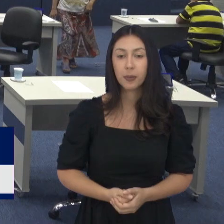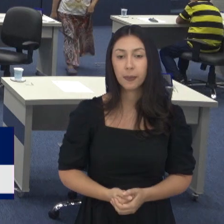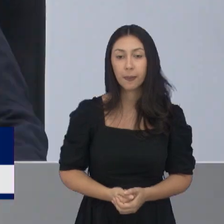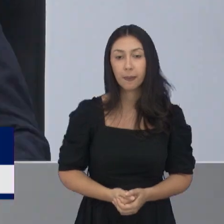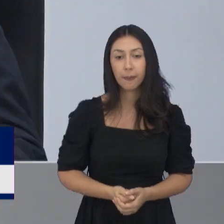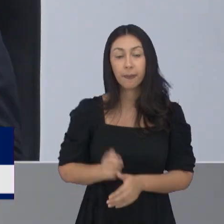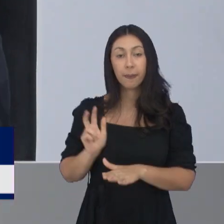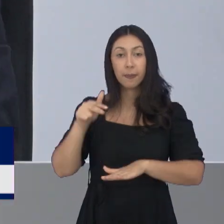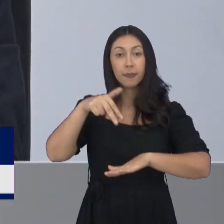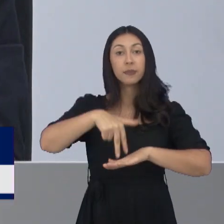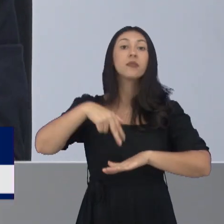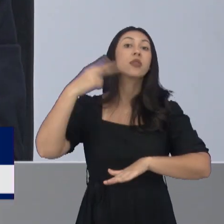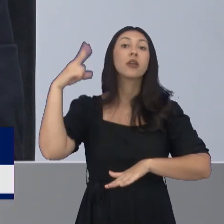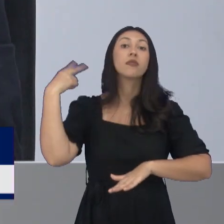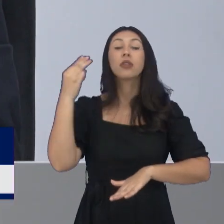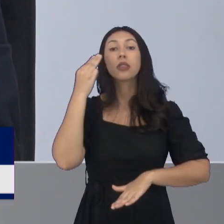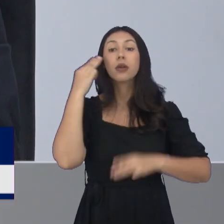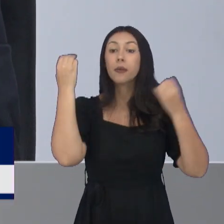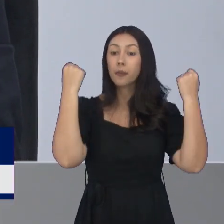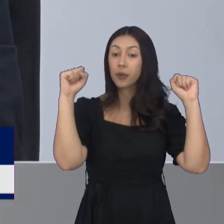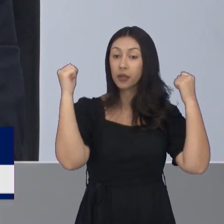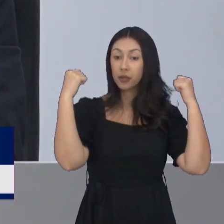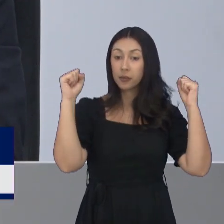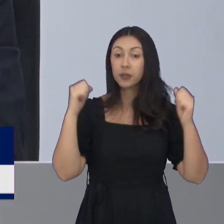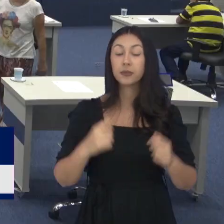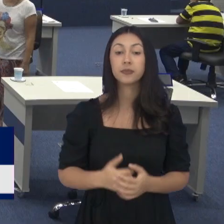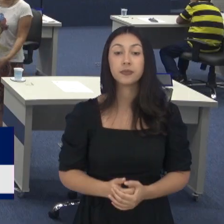Com a palavra, o vereador Marcão da Academia.